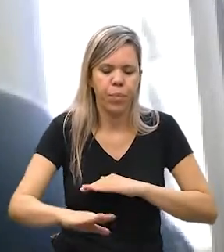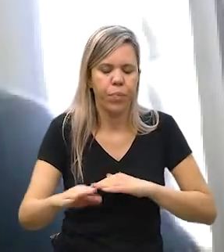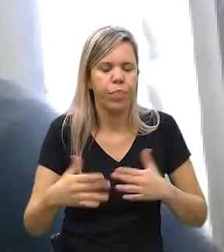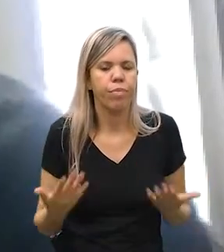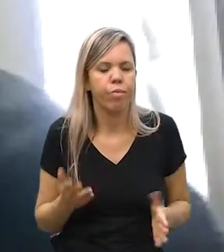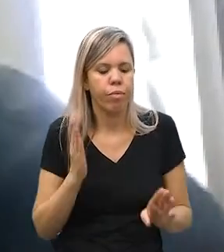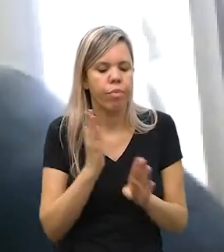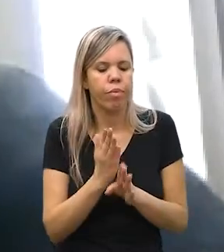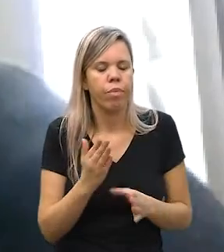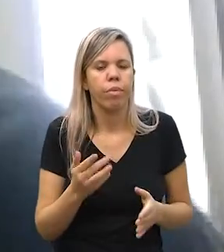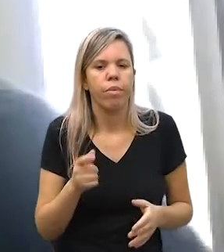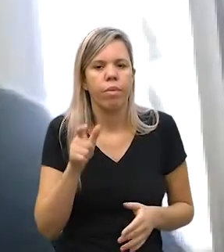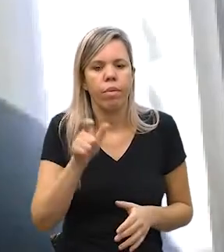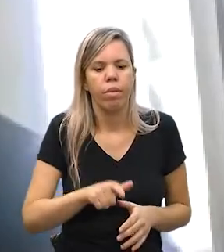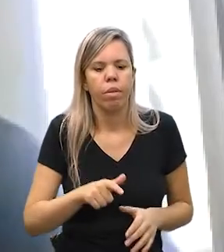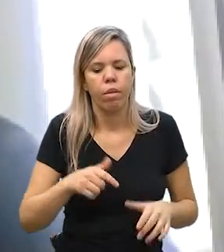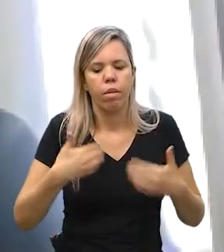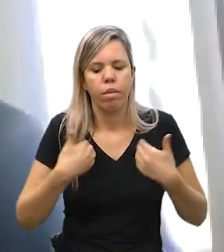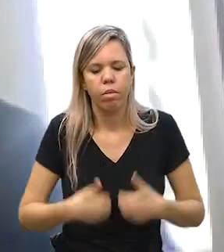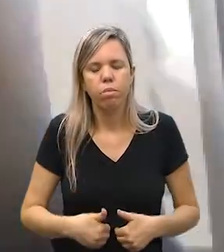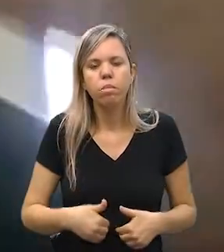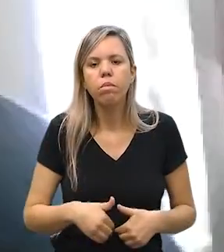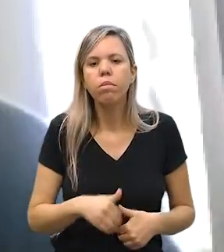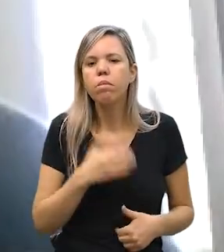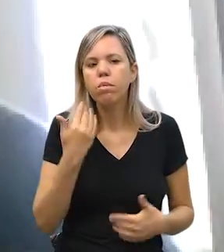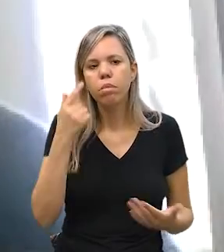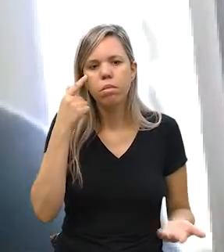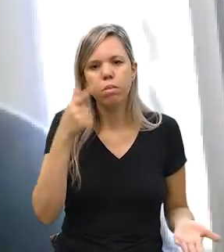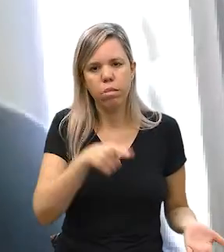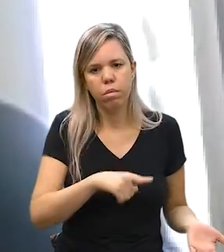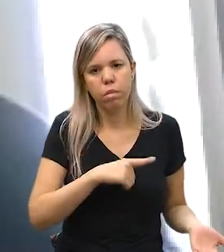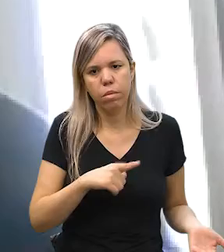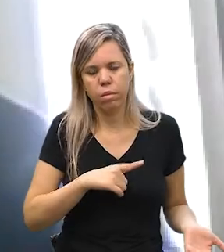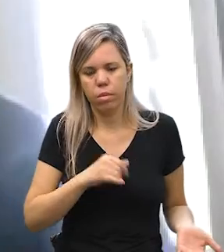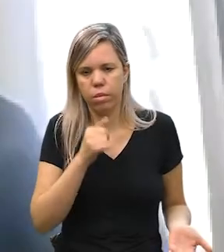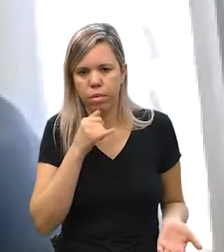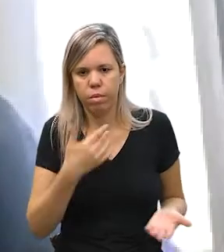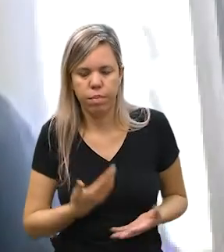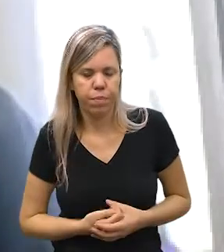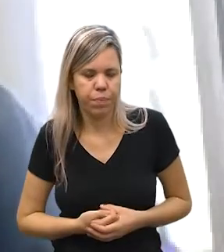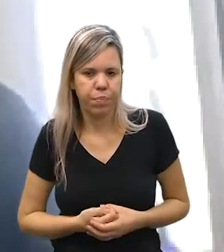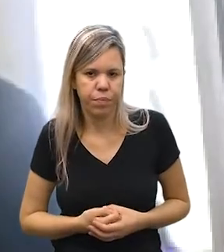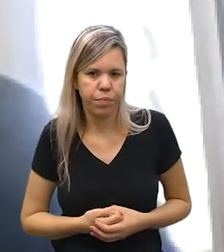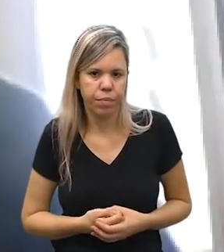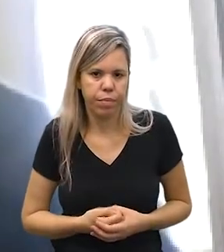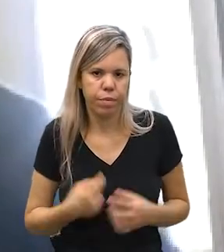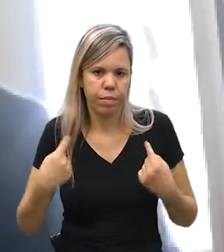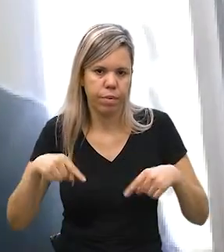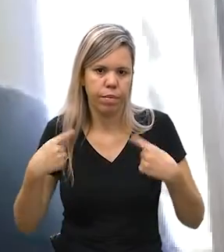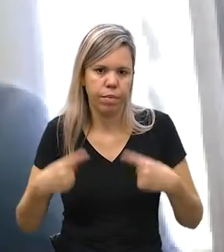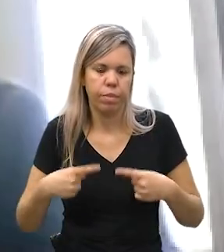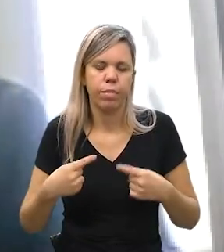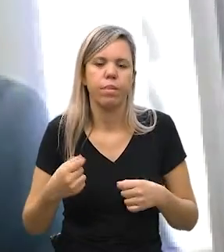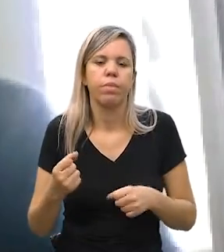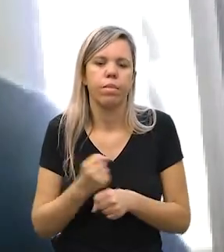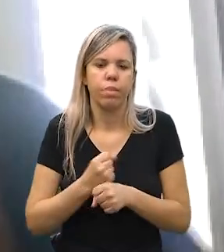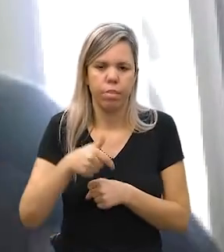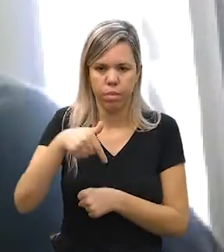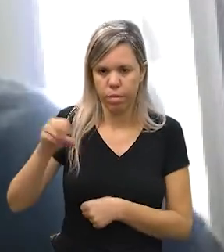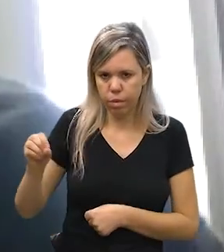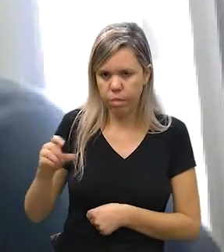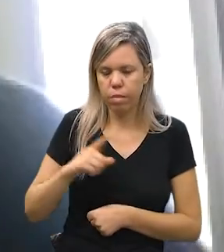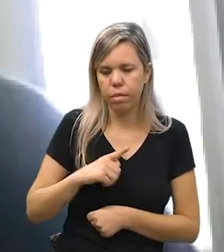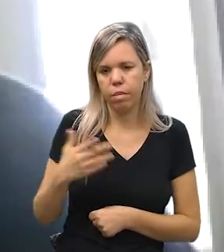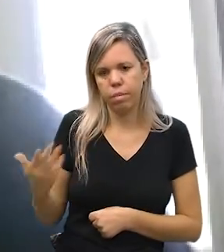para identificar a posição do corpo. Então, olha, tempo, a música dos anos